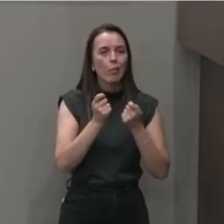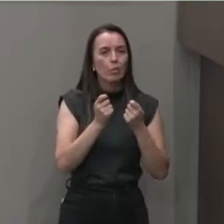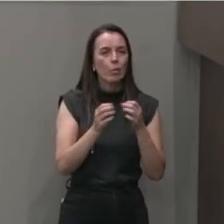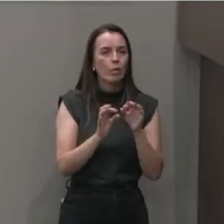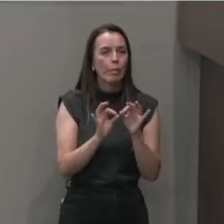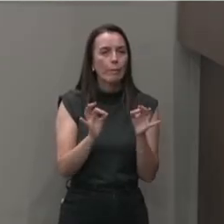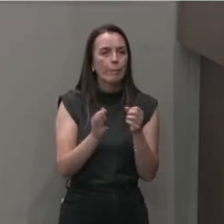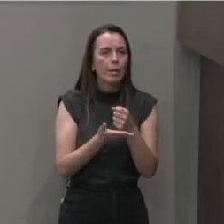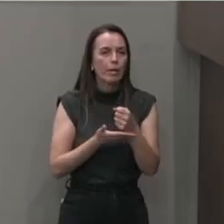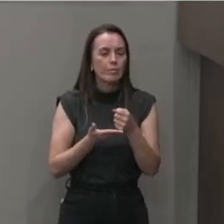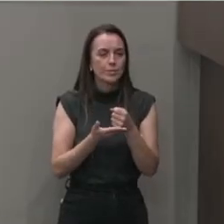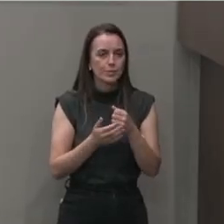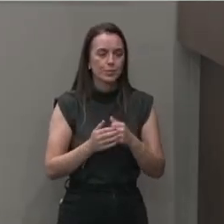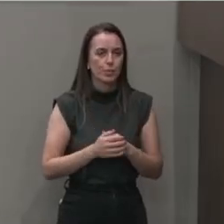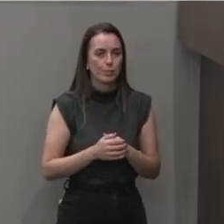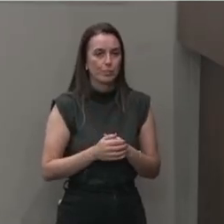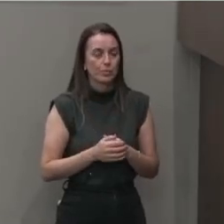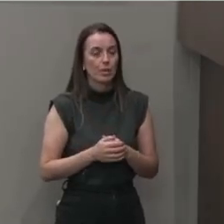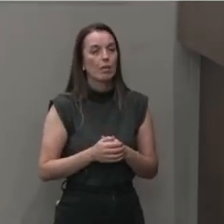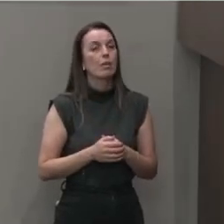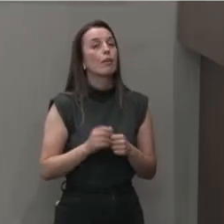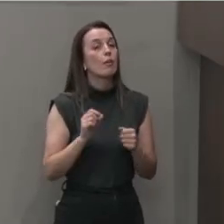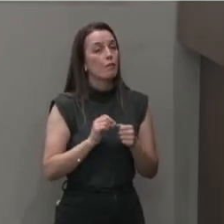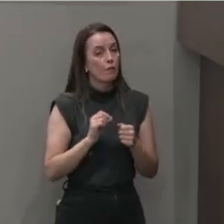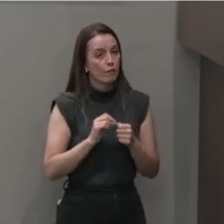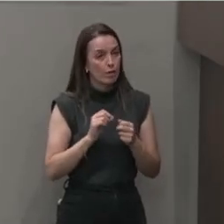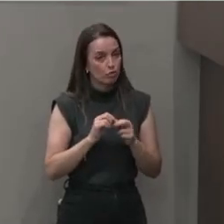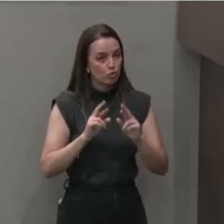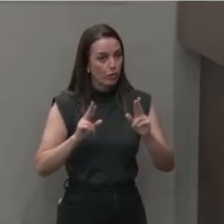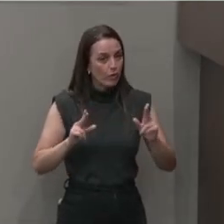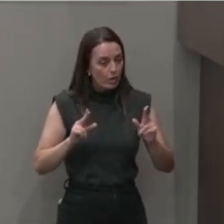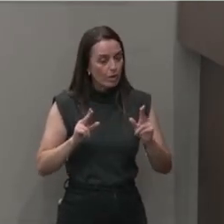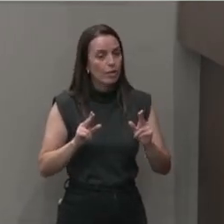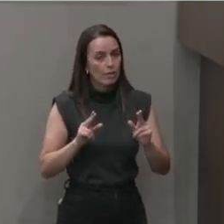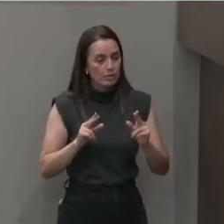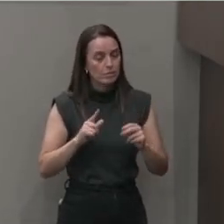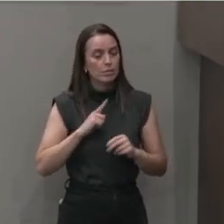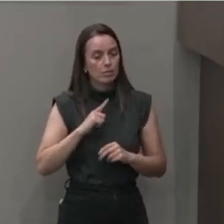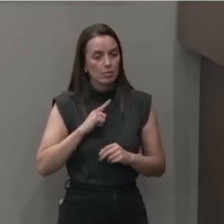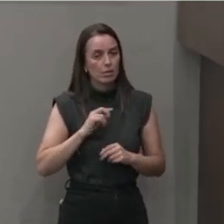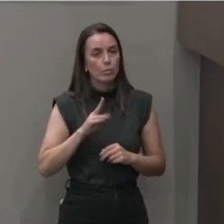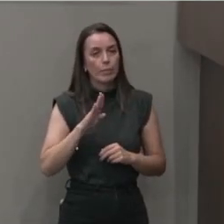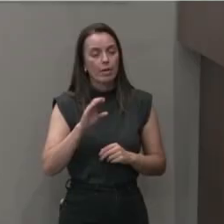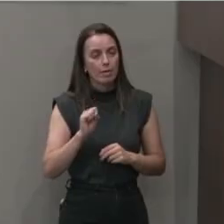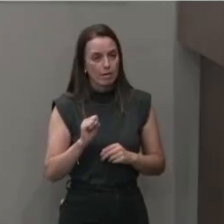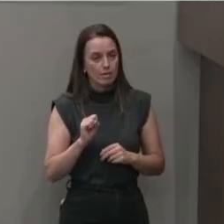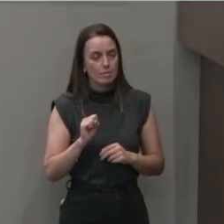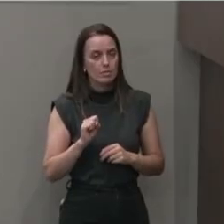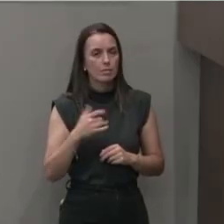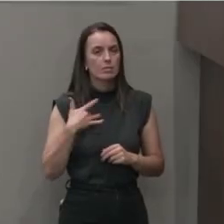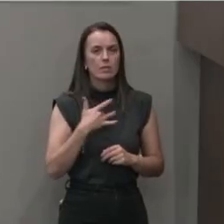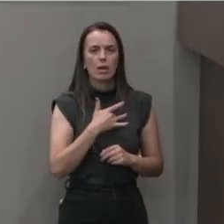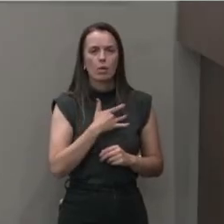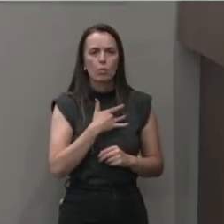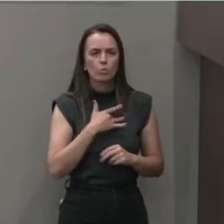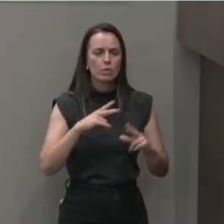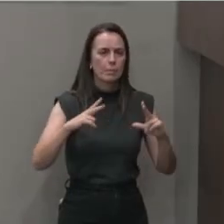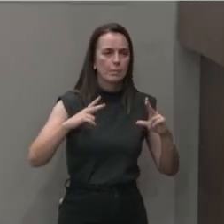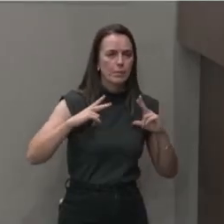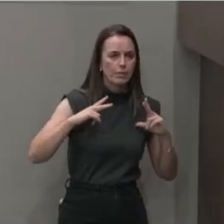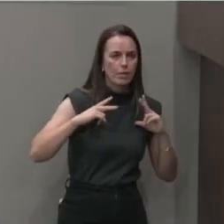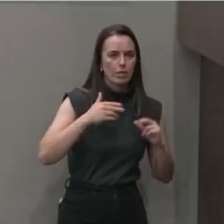saúde pública fazem total diferença. Eu sei que o teu projeto, vereador Gil, é para saúde privada e pública, nós temos estabelecimentos que